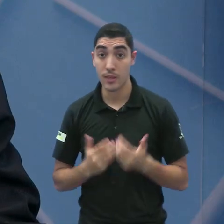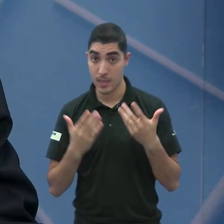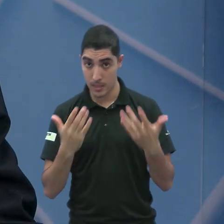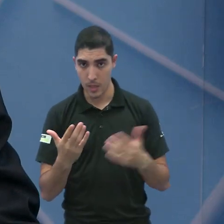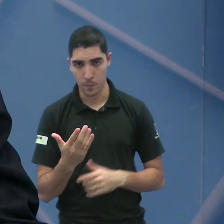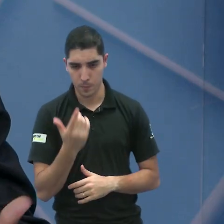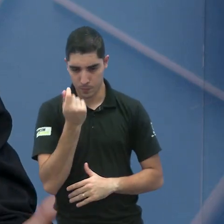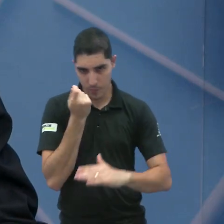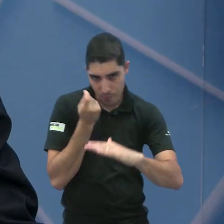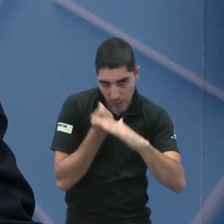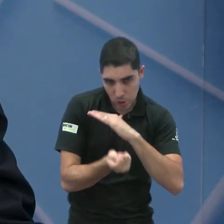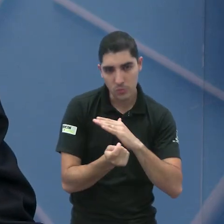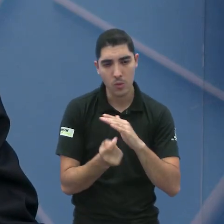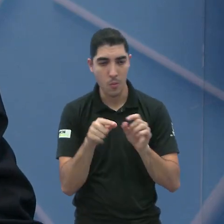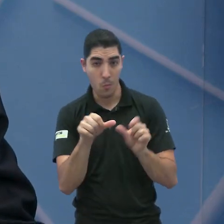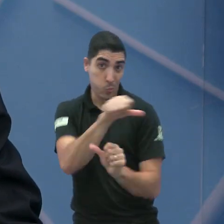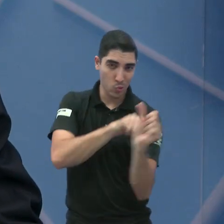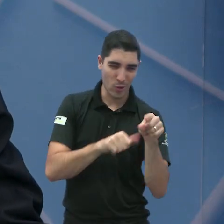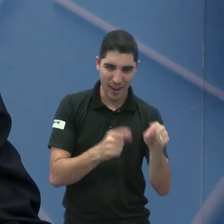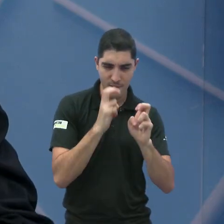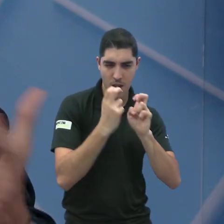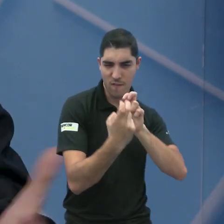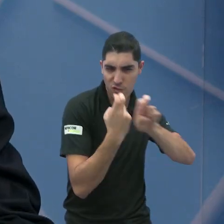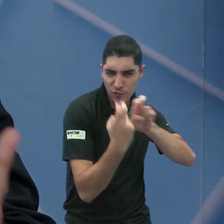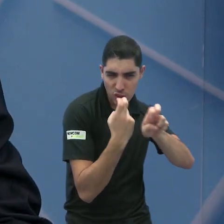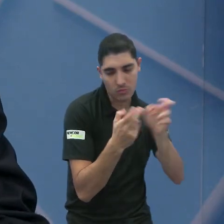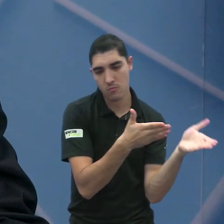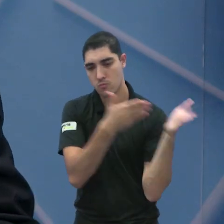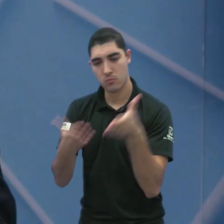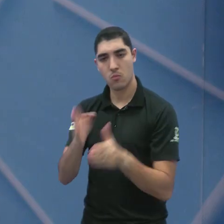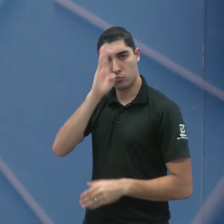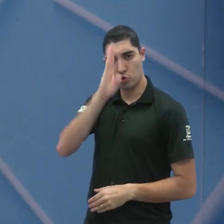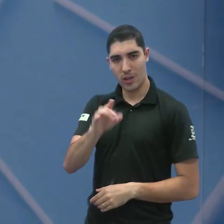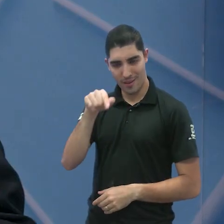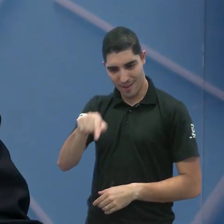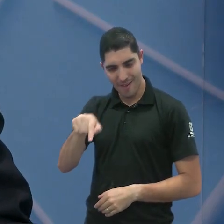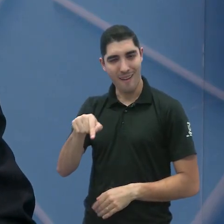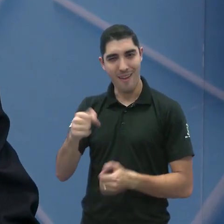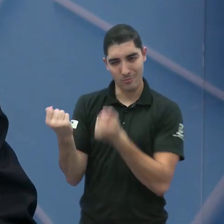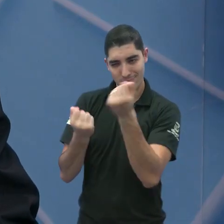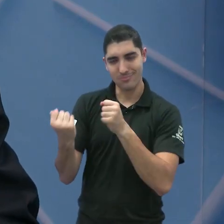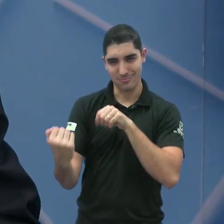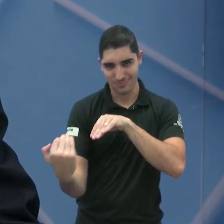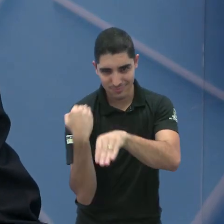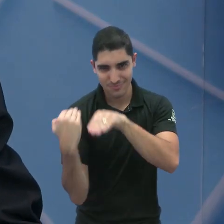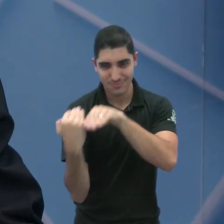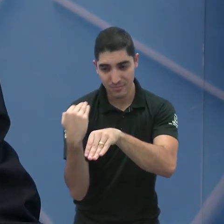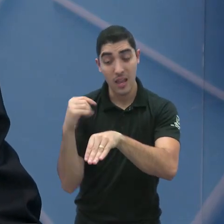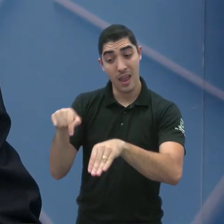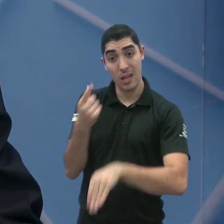investimento severo na parte de rodovias no Brasil, comparando já indiretamente com a parte de ferrovias, é